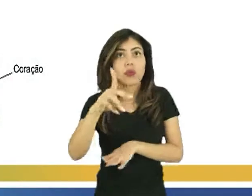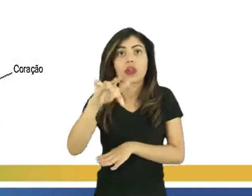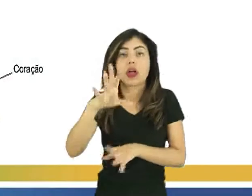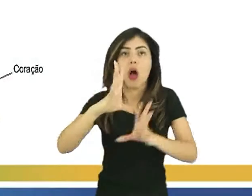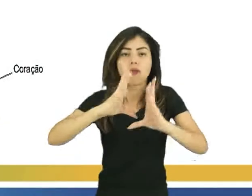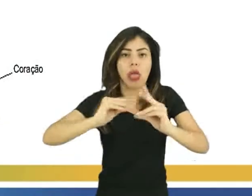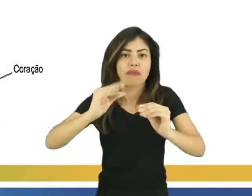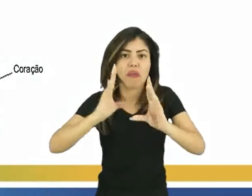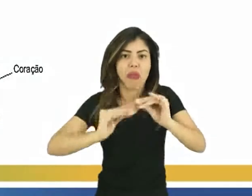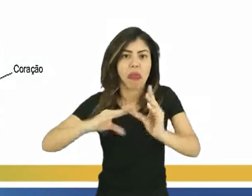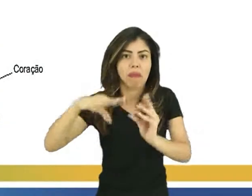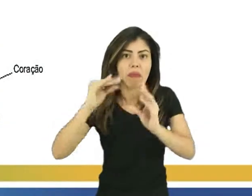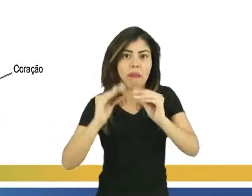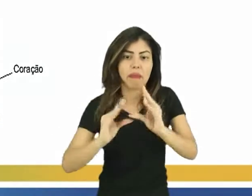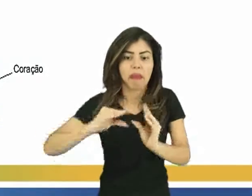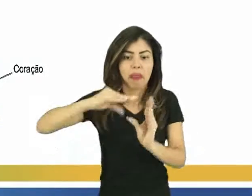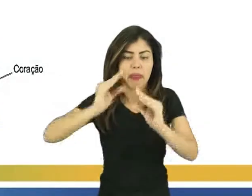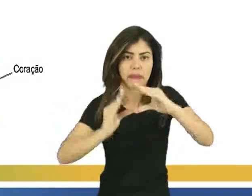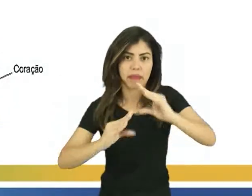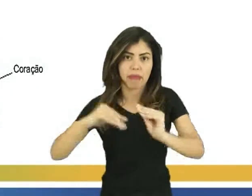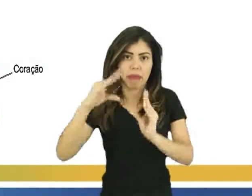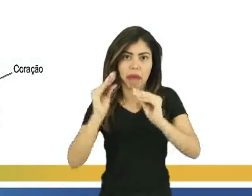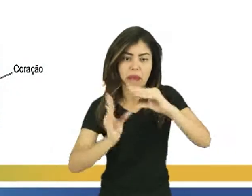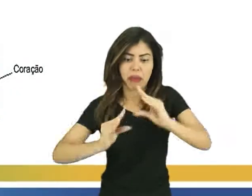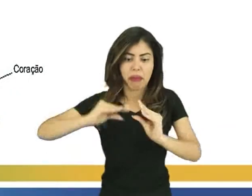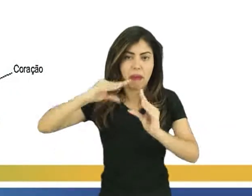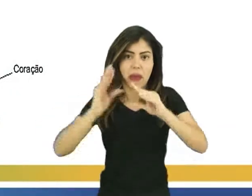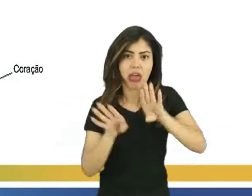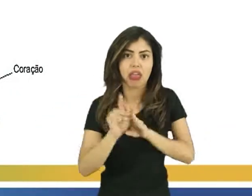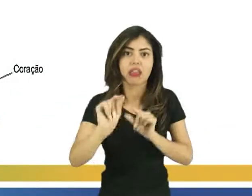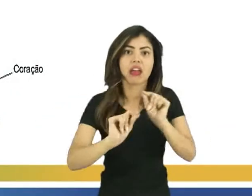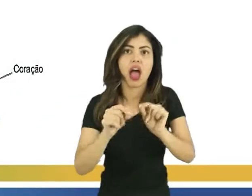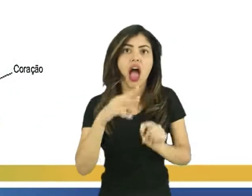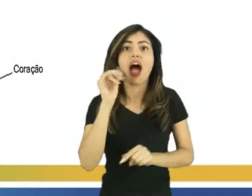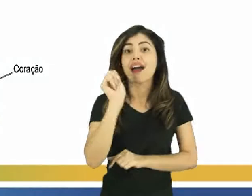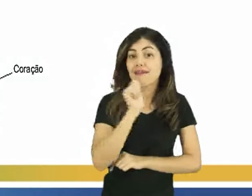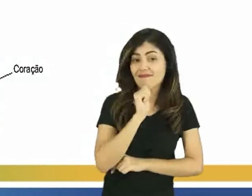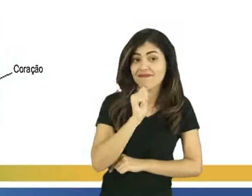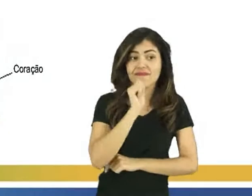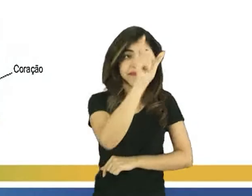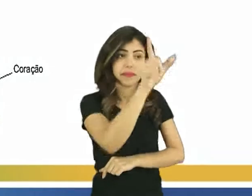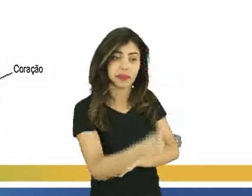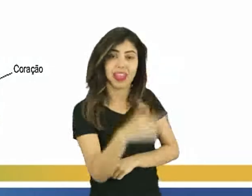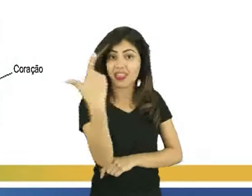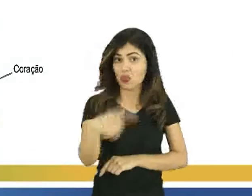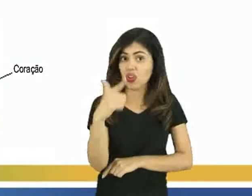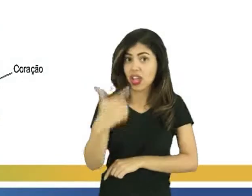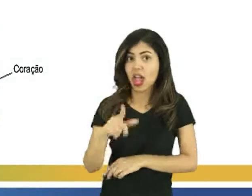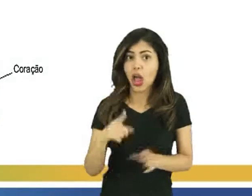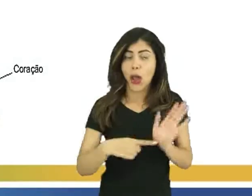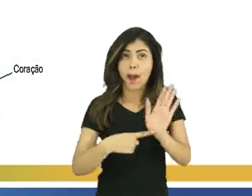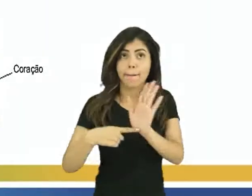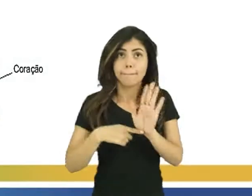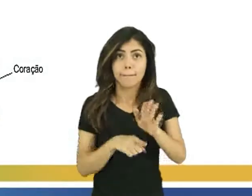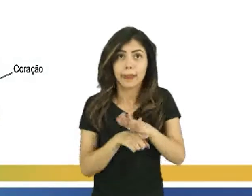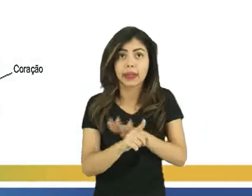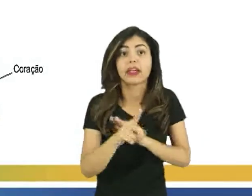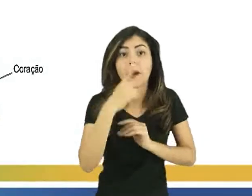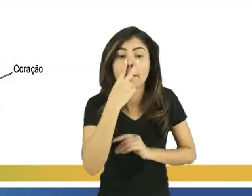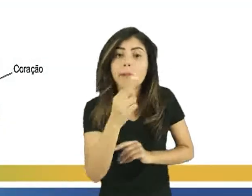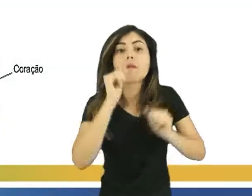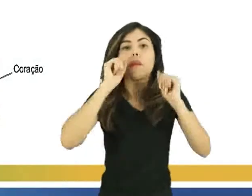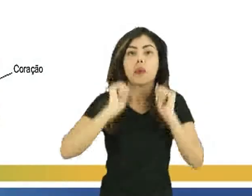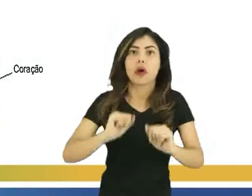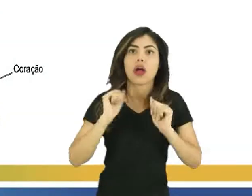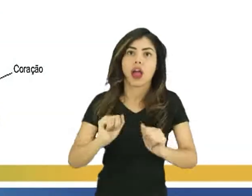é que são animais de corpo mole, isso porque a gente ainda está falando dos invertebrados. Eles apresentam assimetria bilateral, ou seja, pode